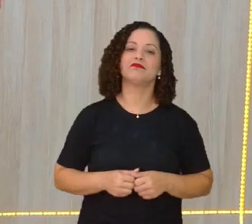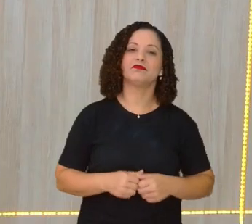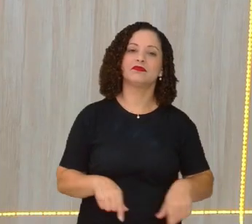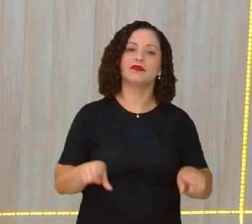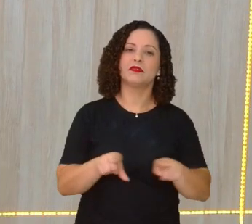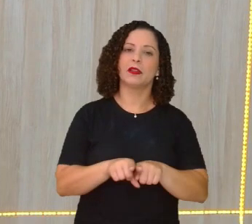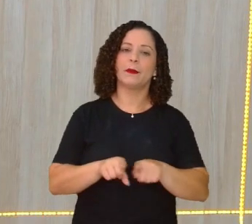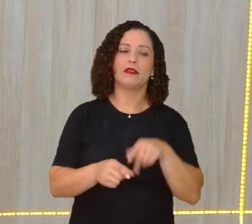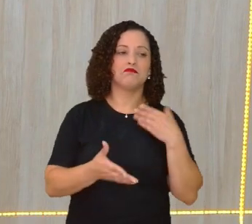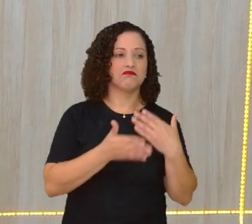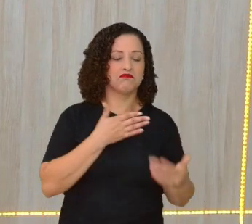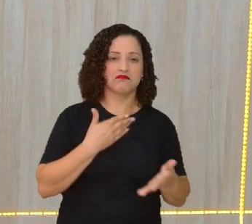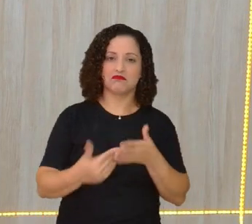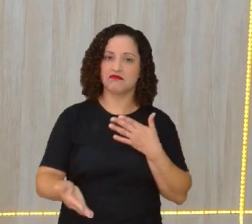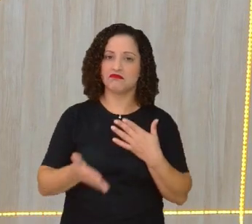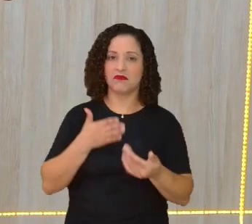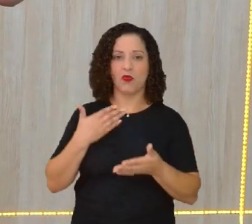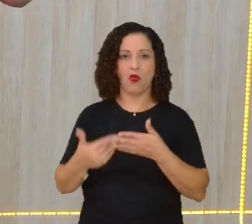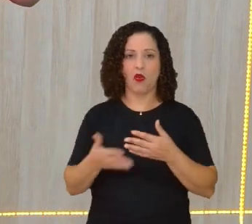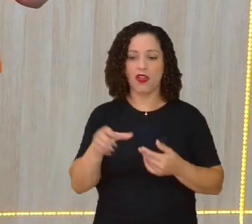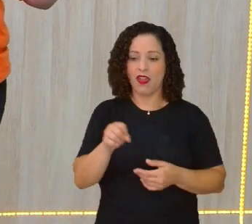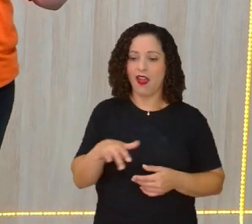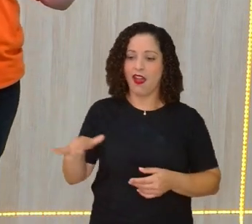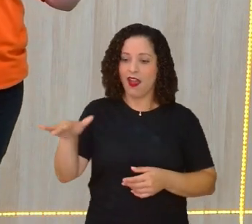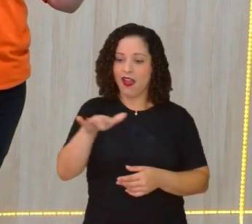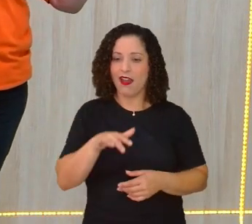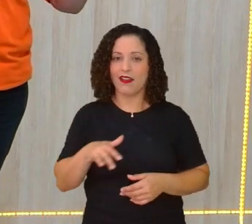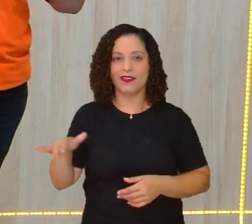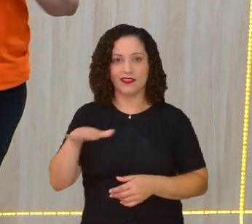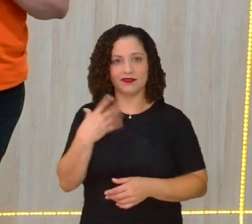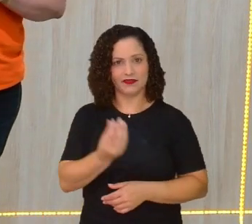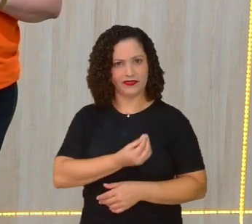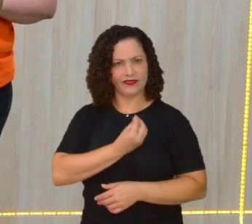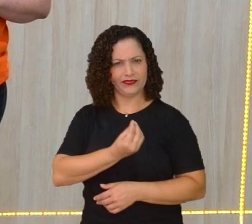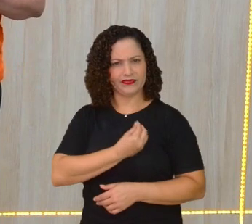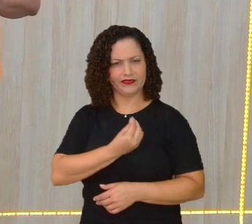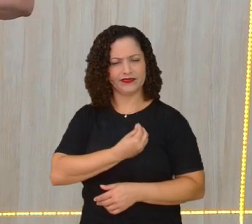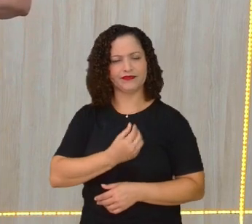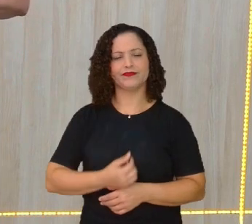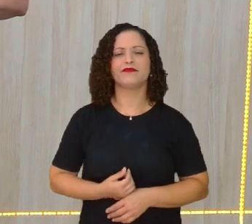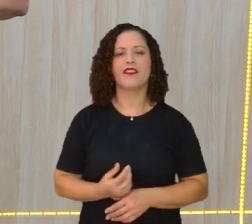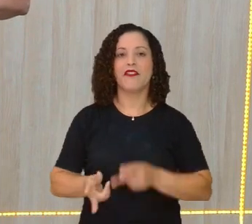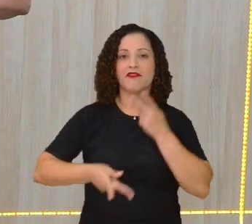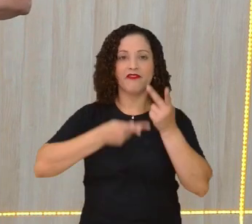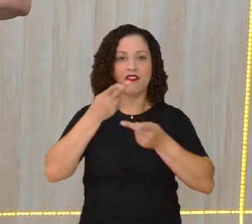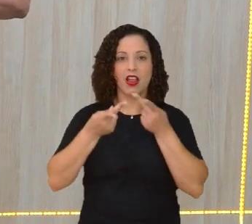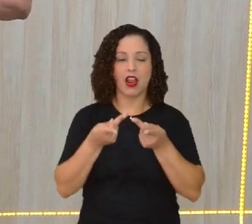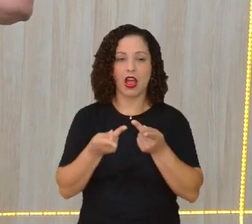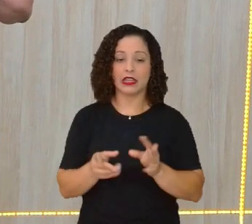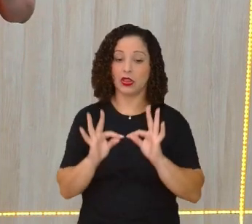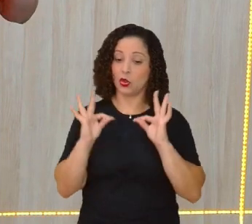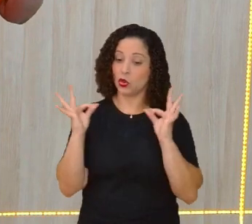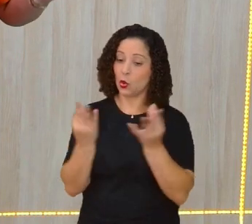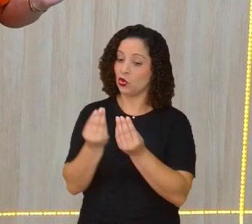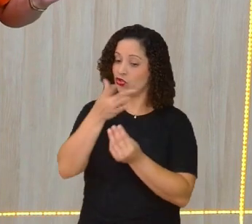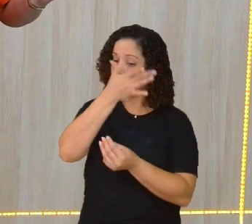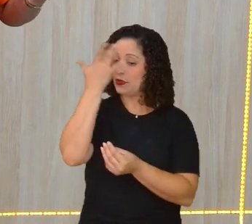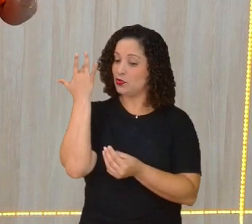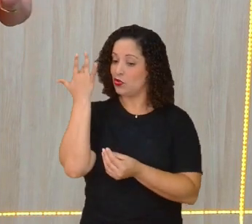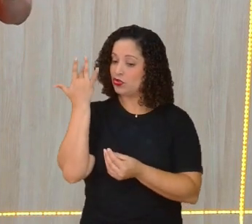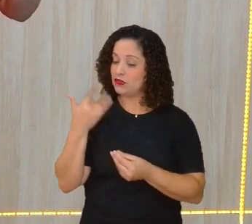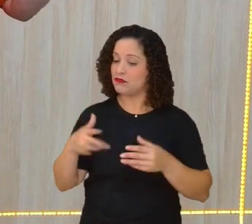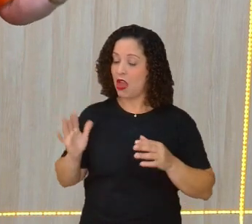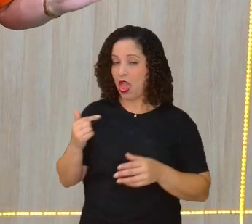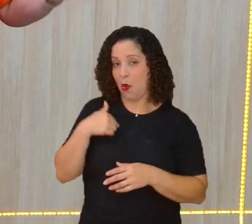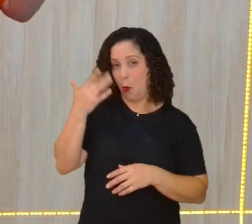de qualquer área de sua vida, não é? Quando falamos assim, todos, penso eu, né? Deveria empenhar-se, não